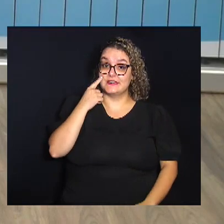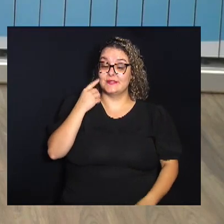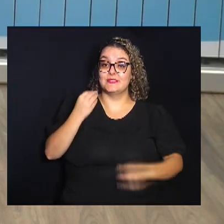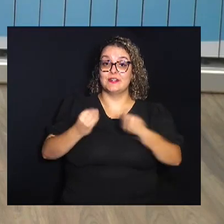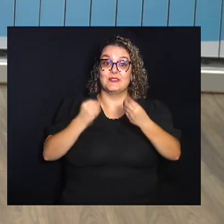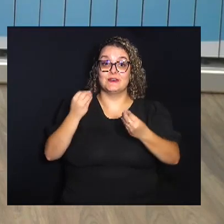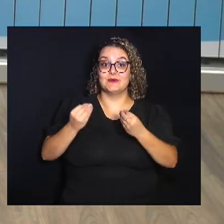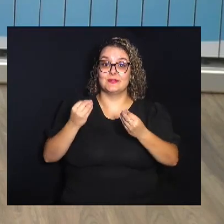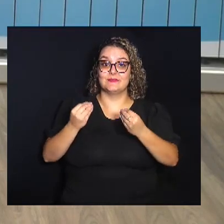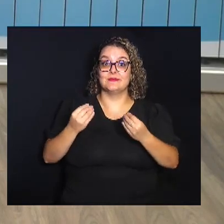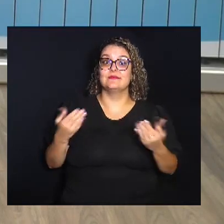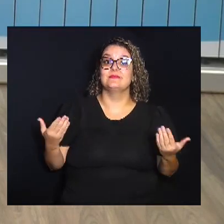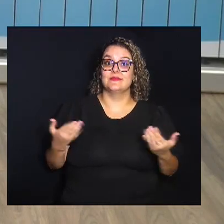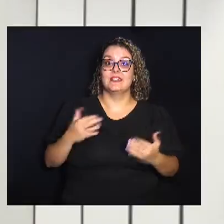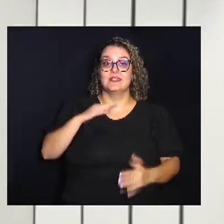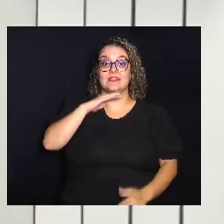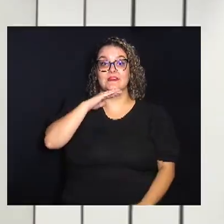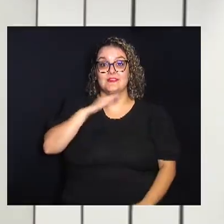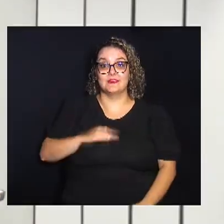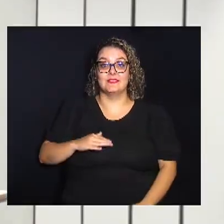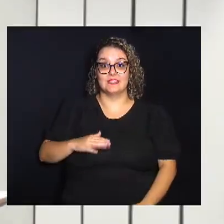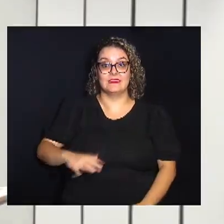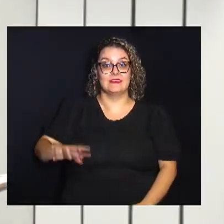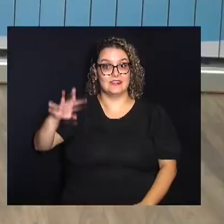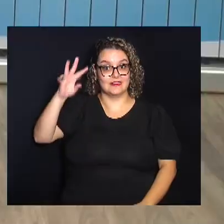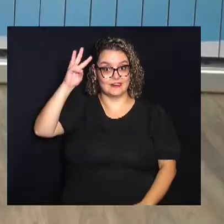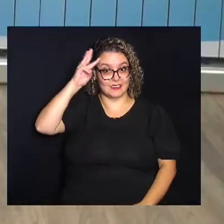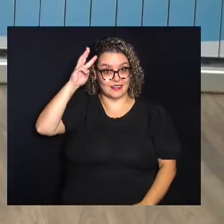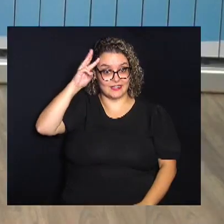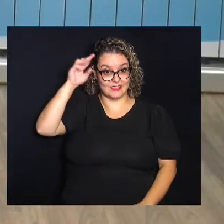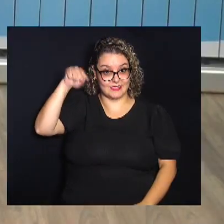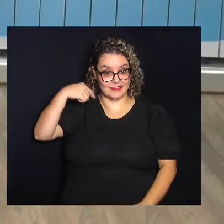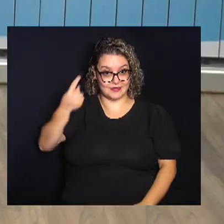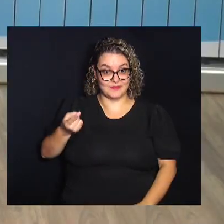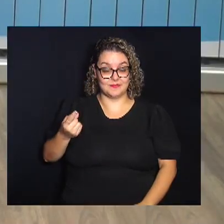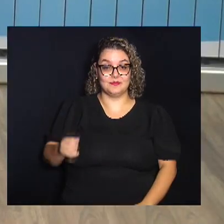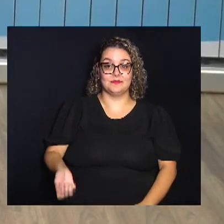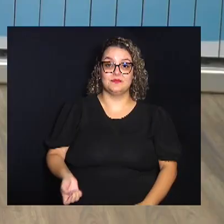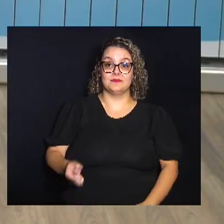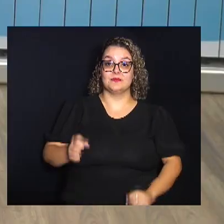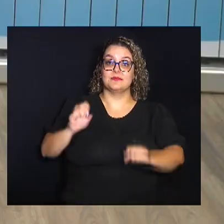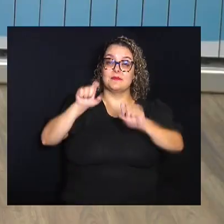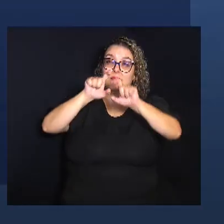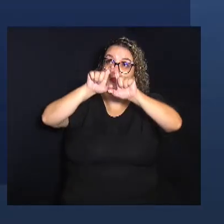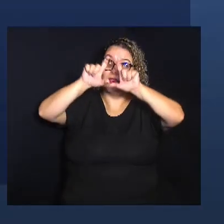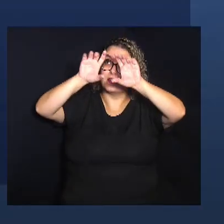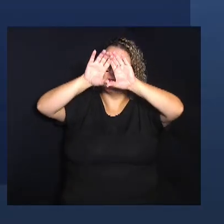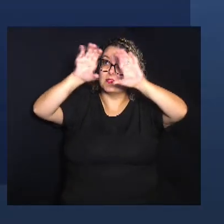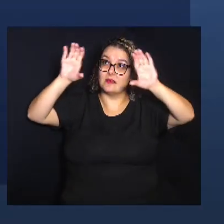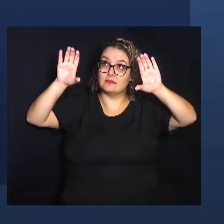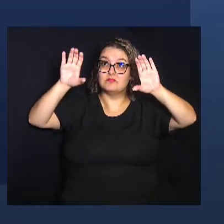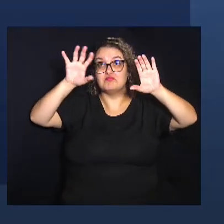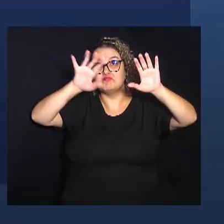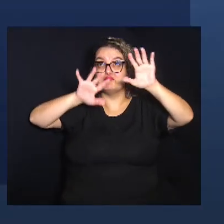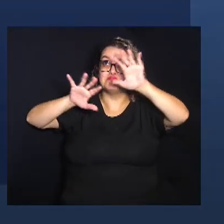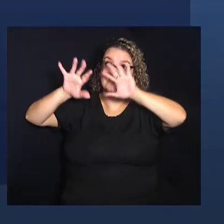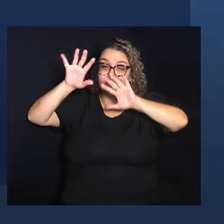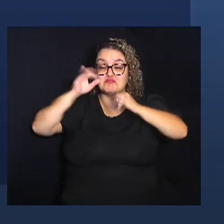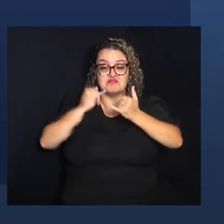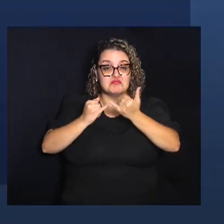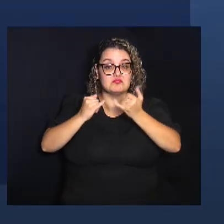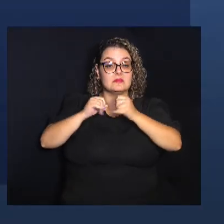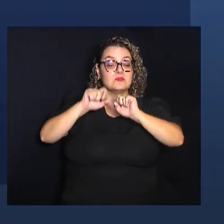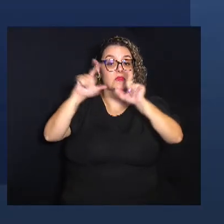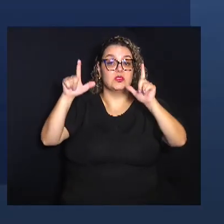ficar a previsão para esta terça-feira. Olha só, a previsão é de céu parcialmente nublado pela manhã e